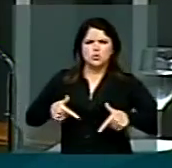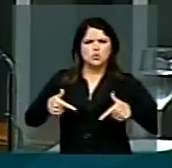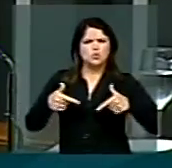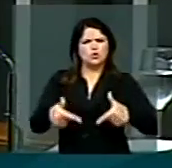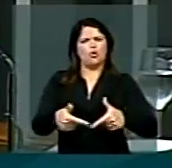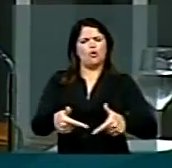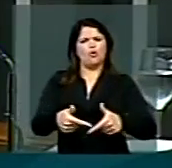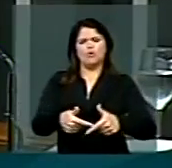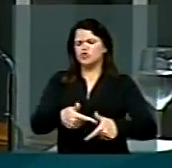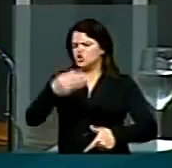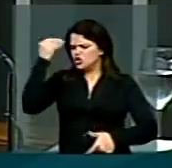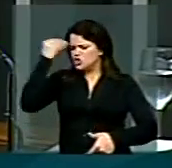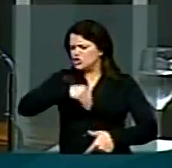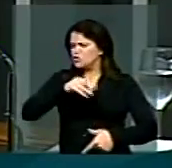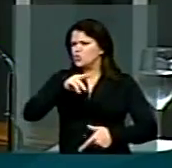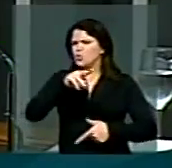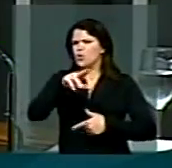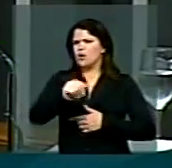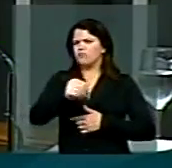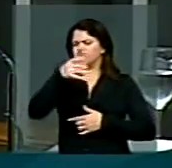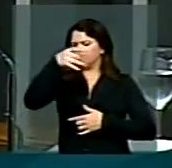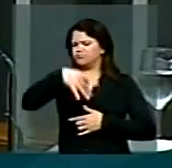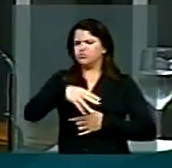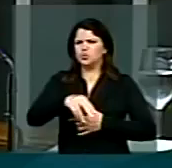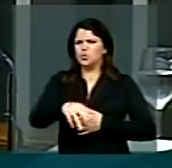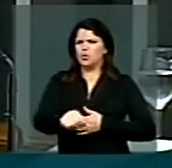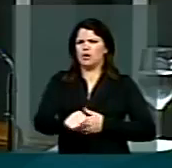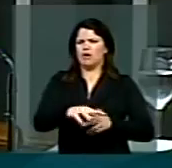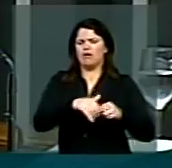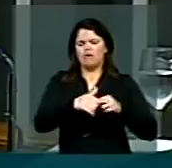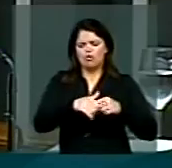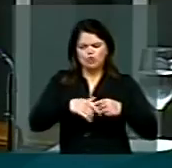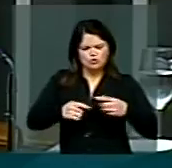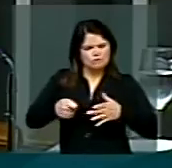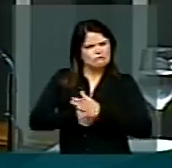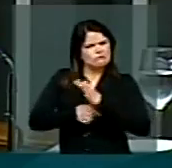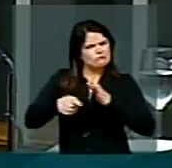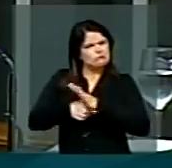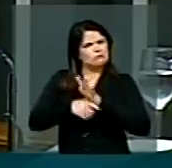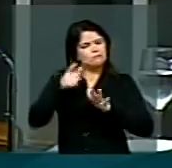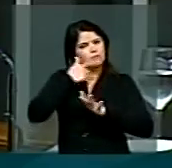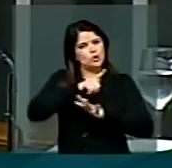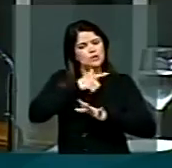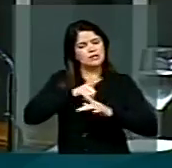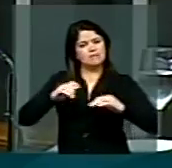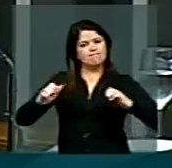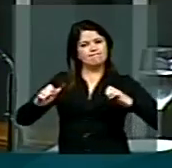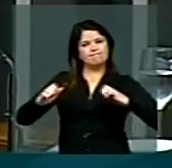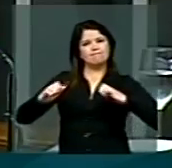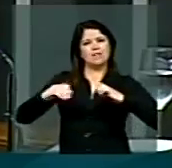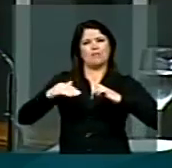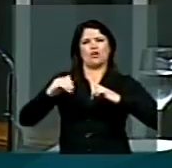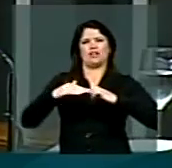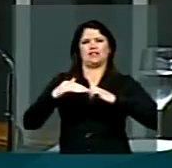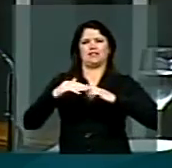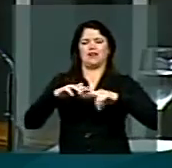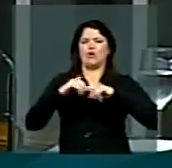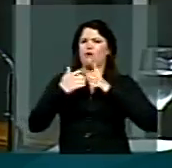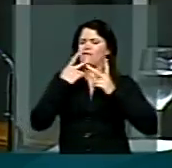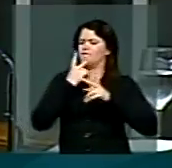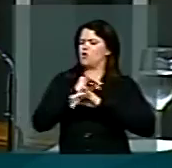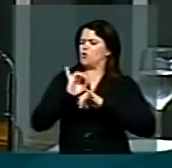destemor à repressão política do regime e tiveram a coragem de dizer